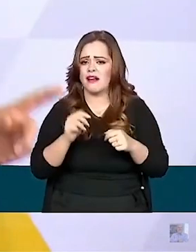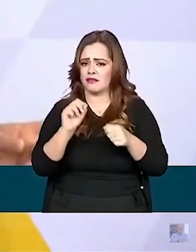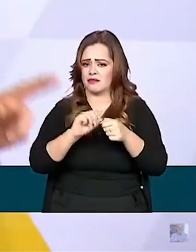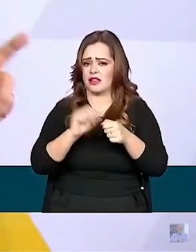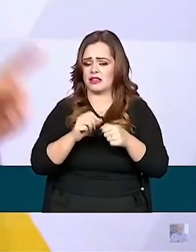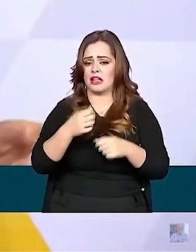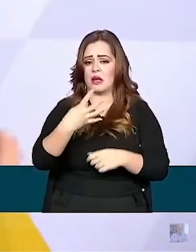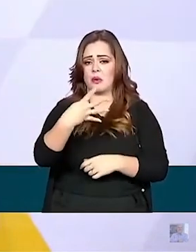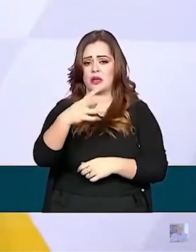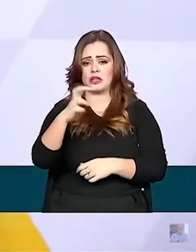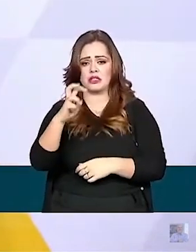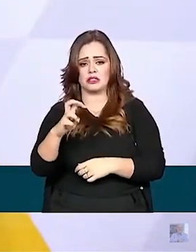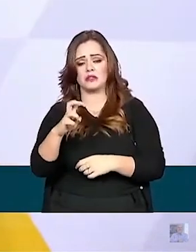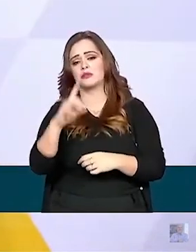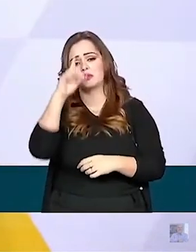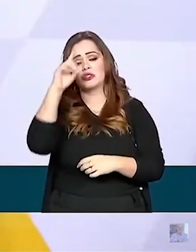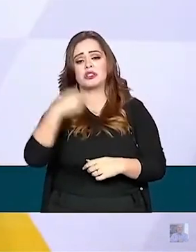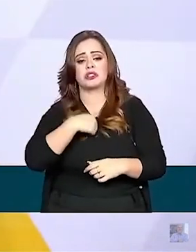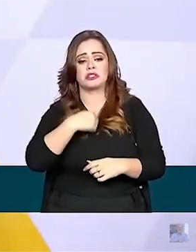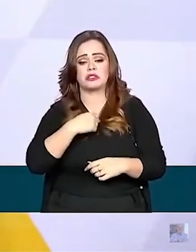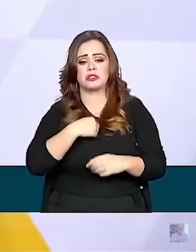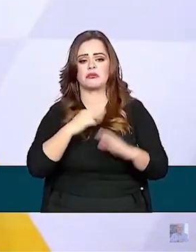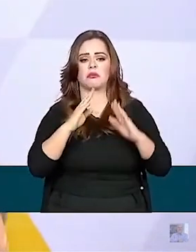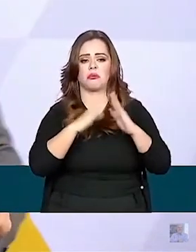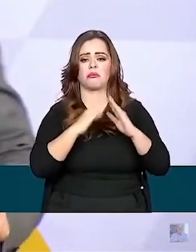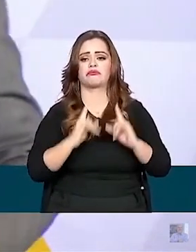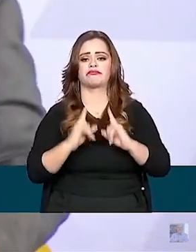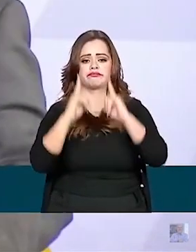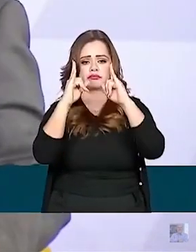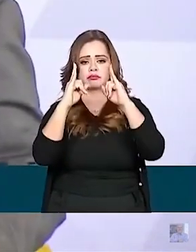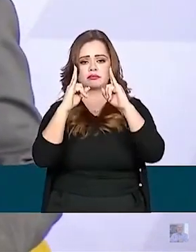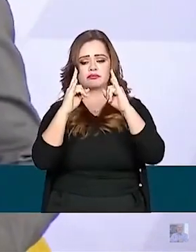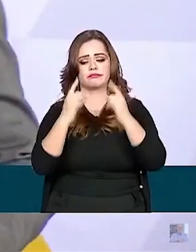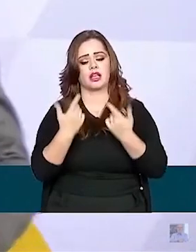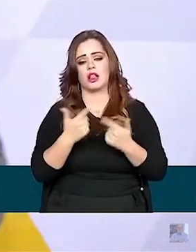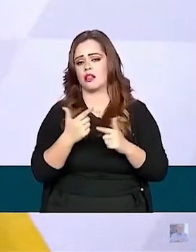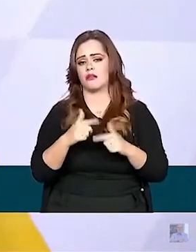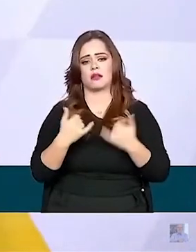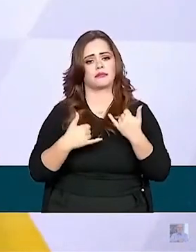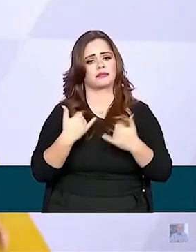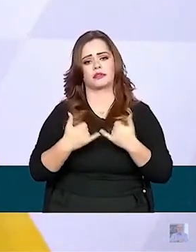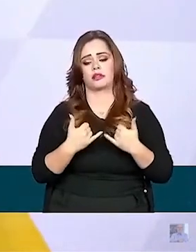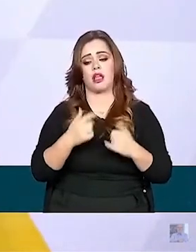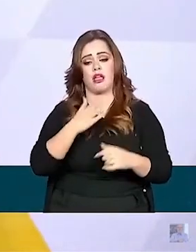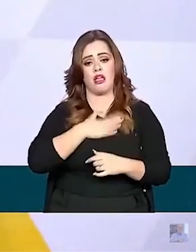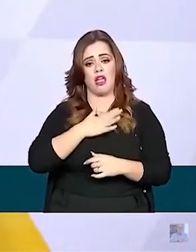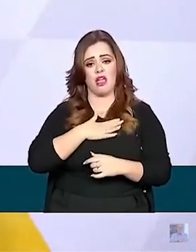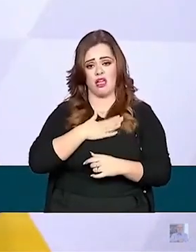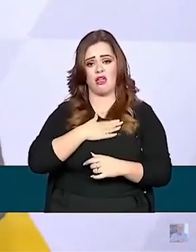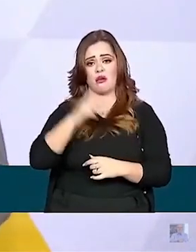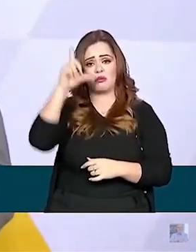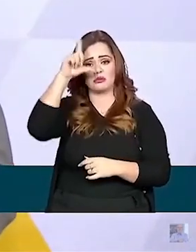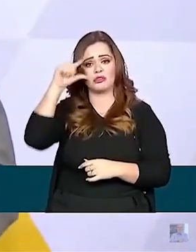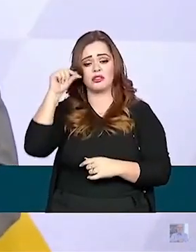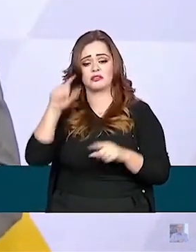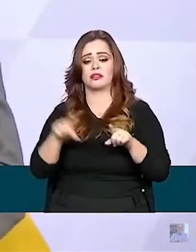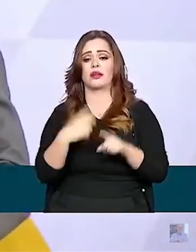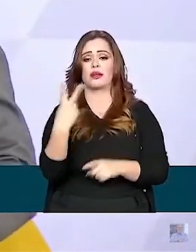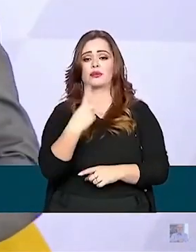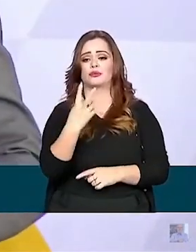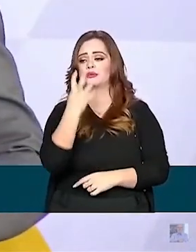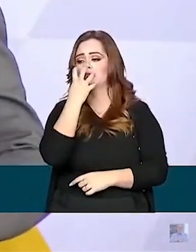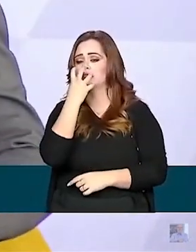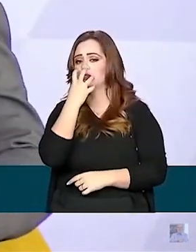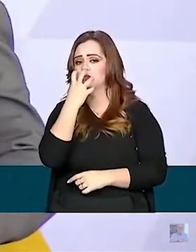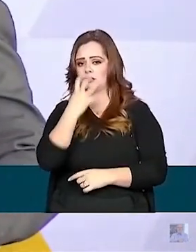45 dias que eu estou no hotel, e não é brincadeira, é eu, Janja e duas cachorras